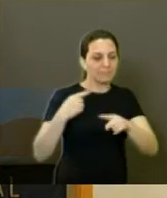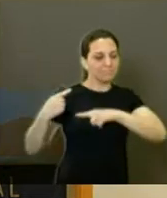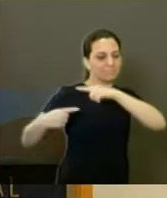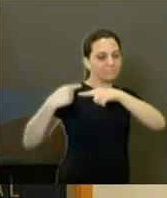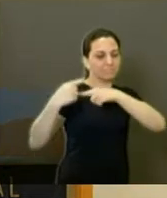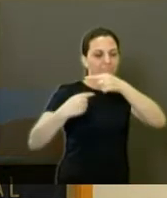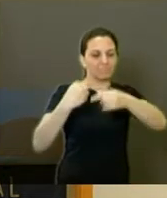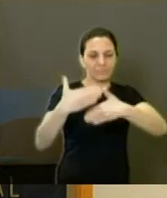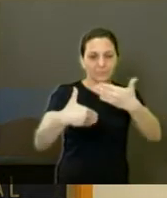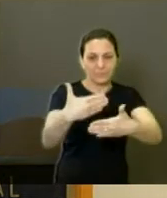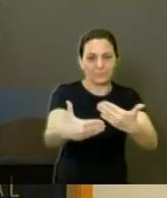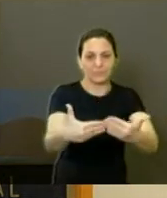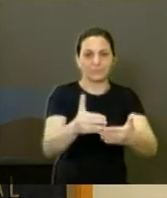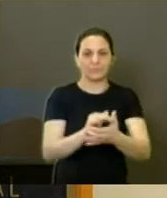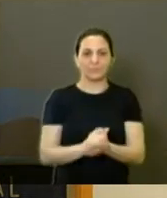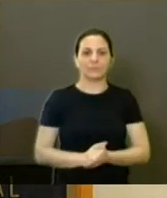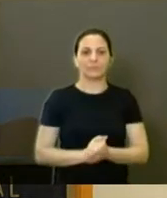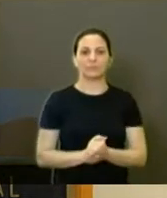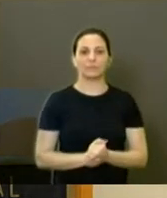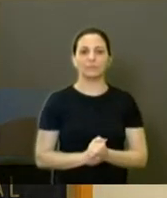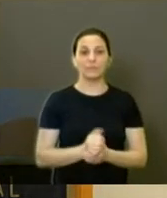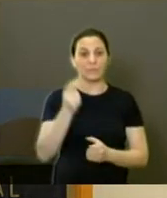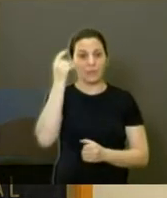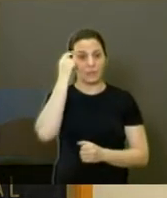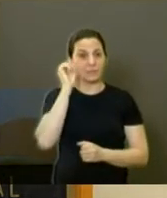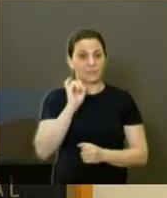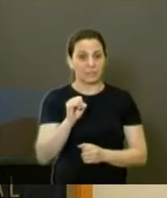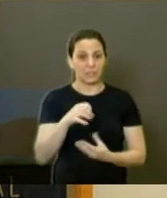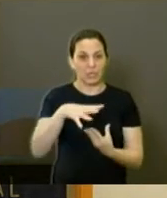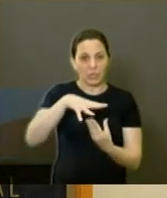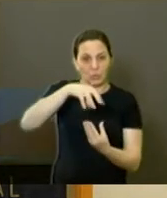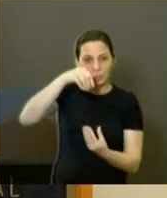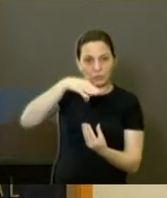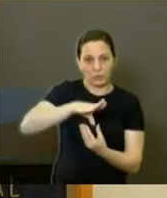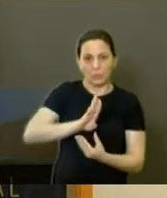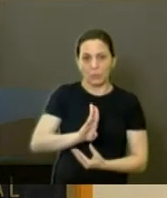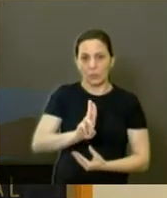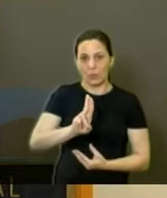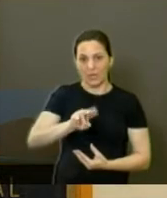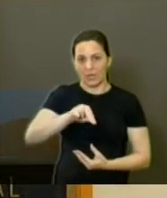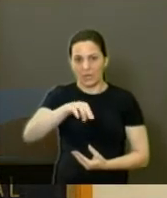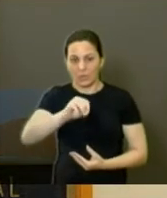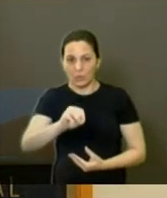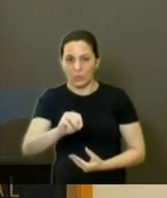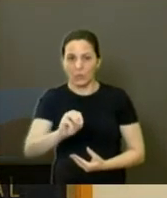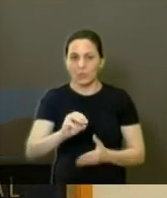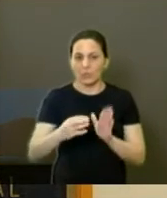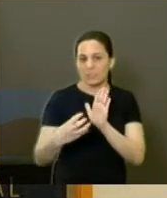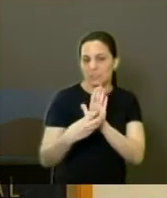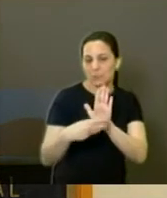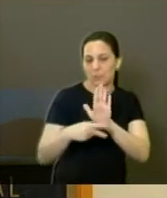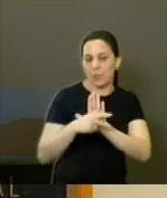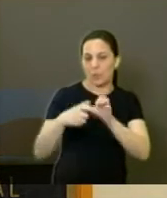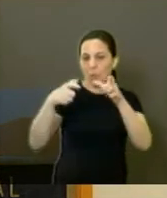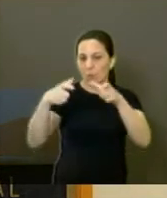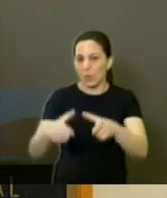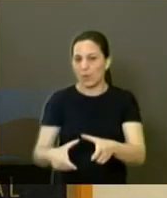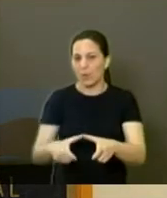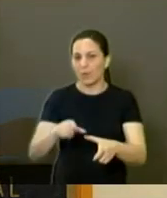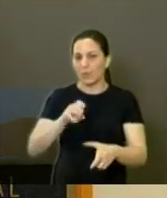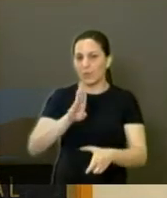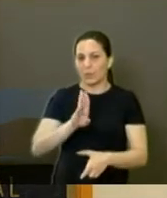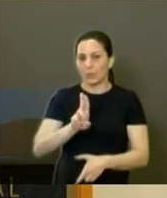E pensem bem, se hoje a coxinha de Bueno é o símbolo daquela localidade, porque uma vez